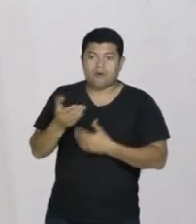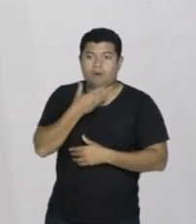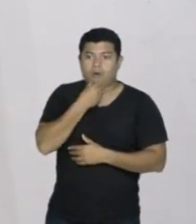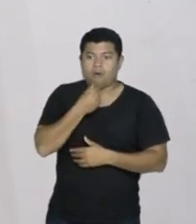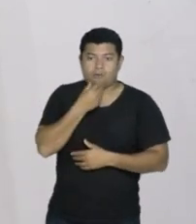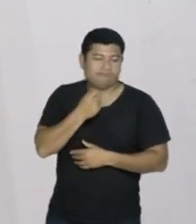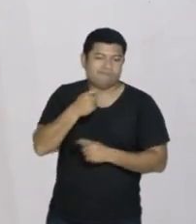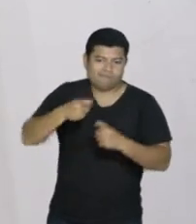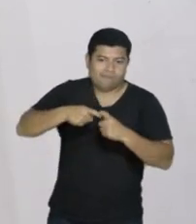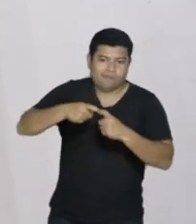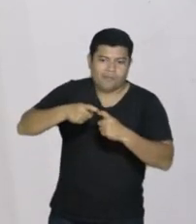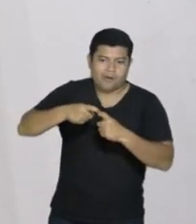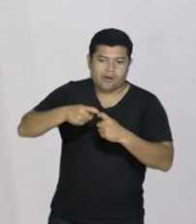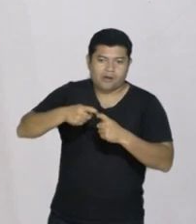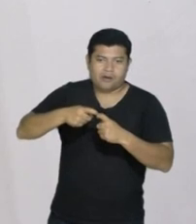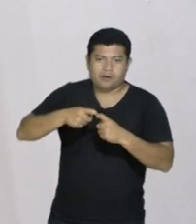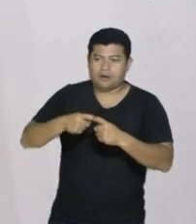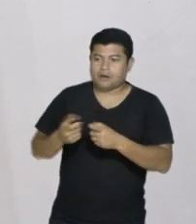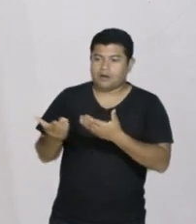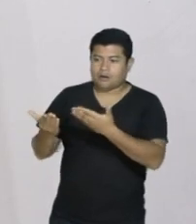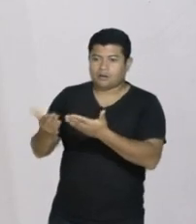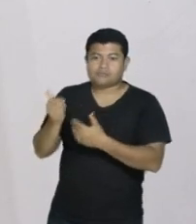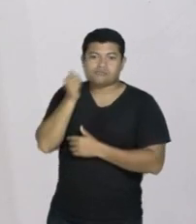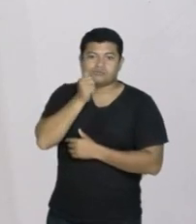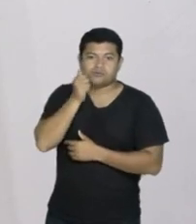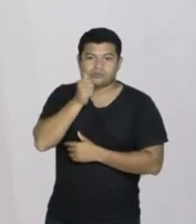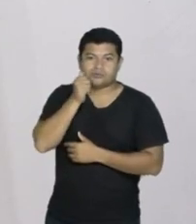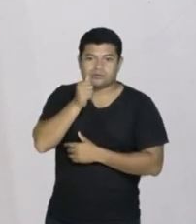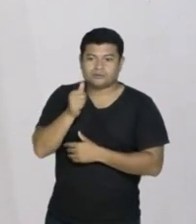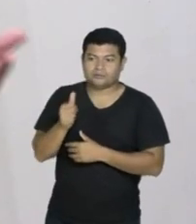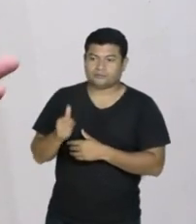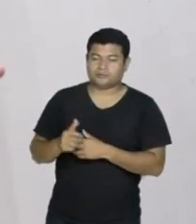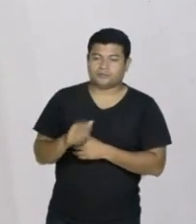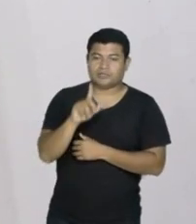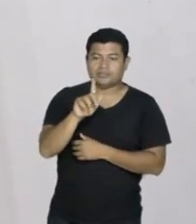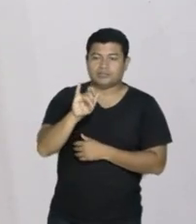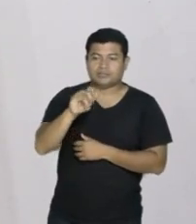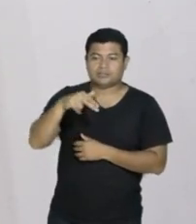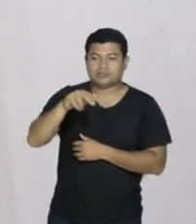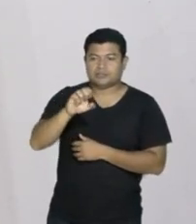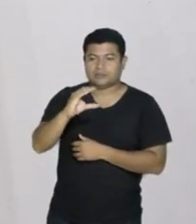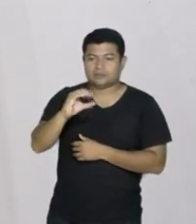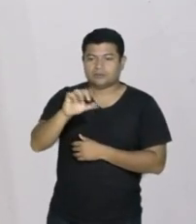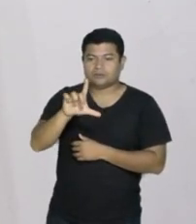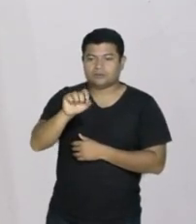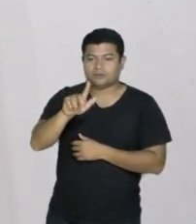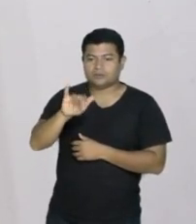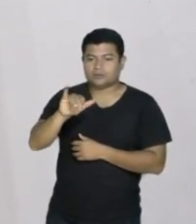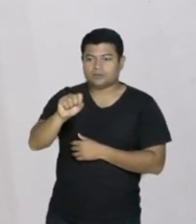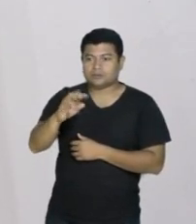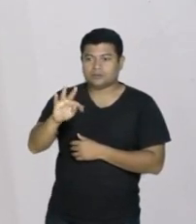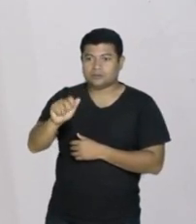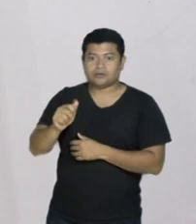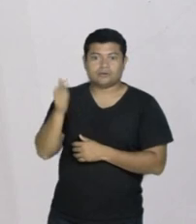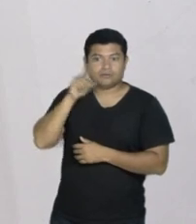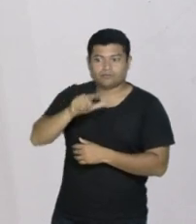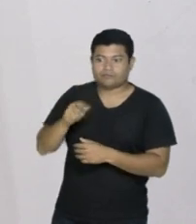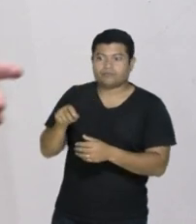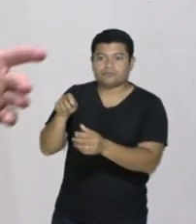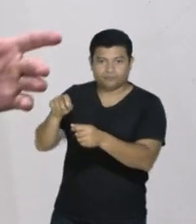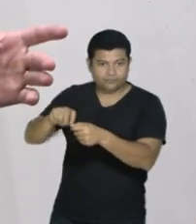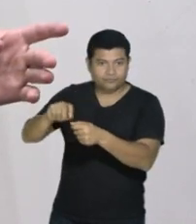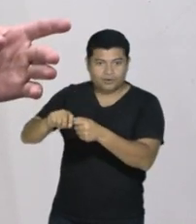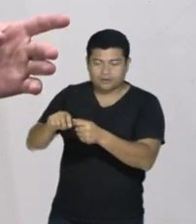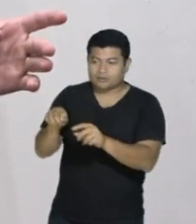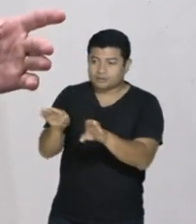próstata só pode ser isso muita coisa aqui sem explicação nenhuma essa aqui